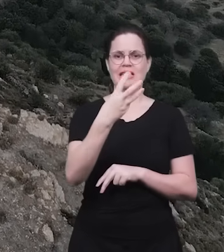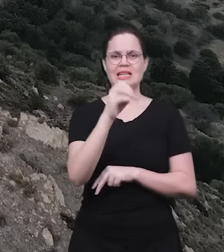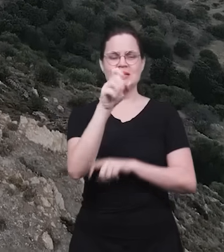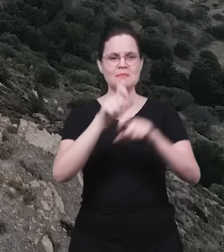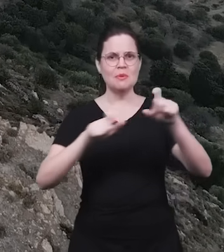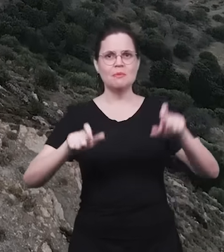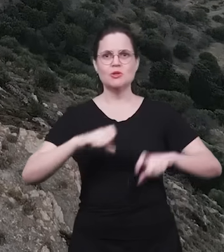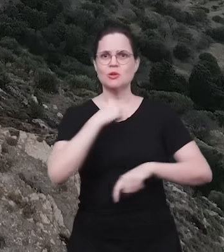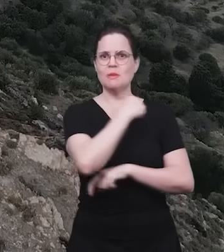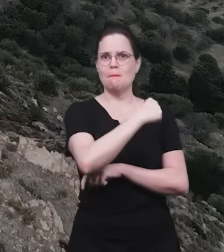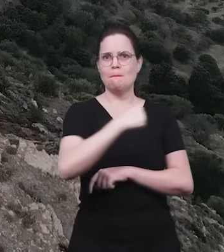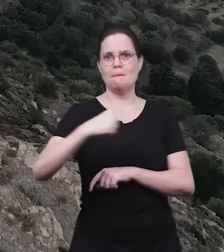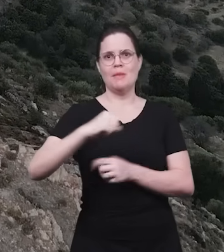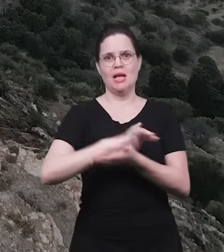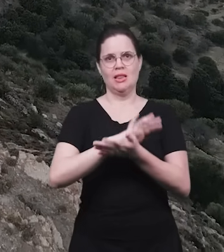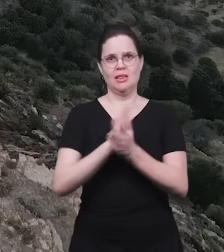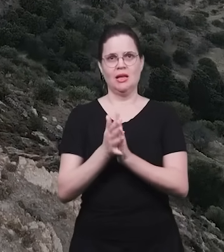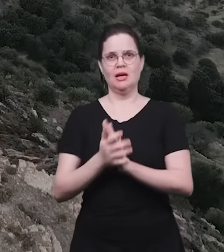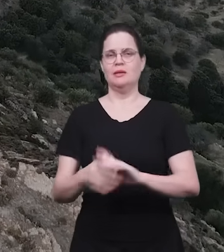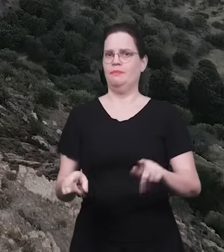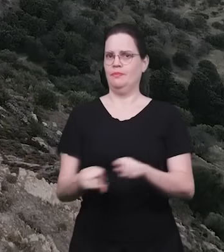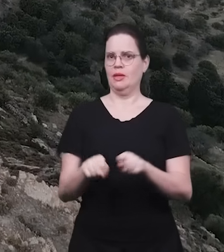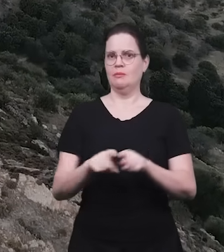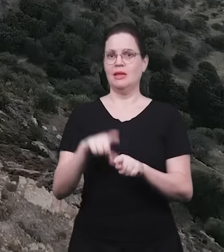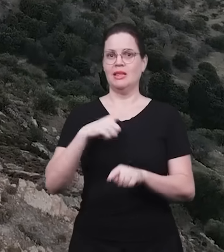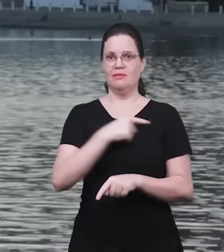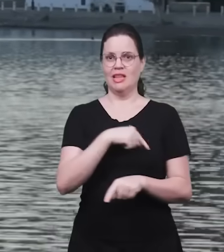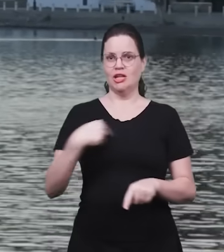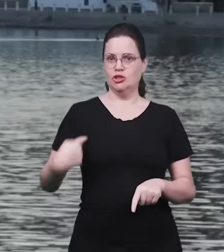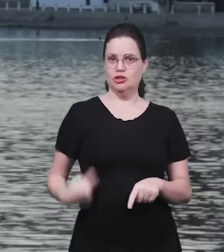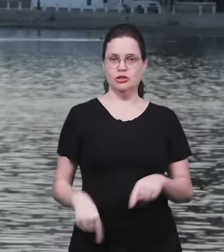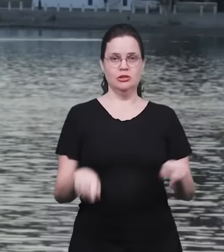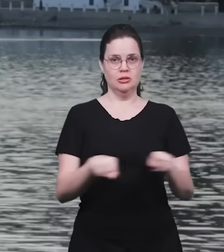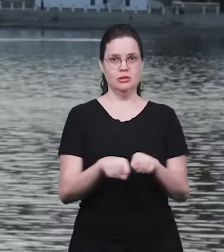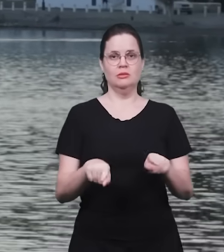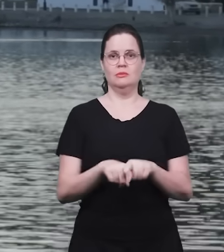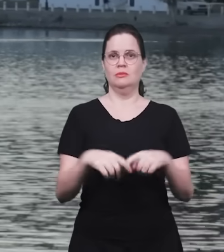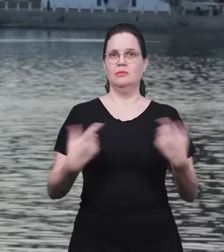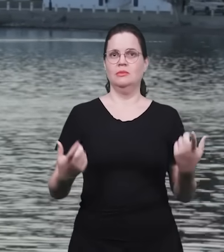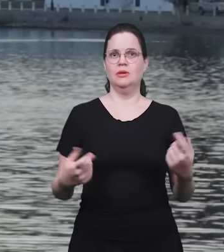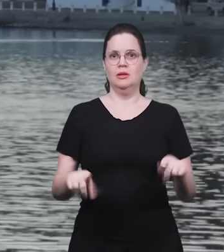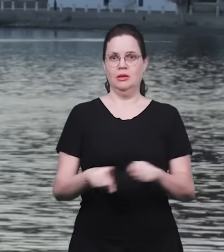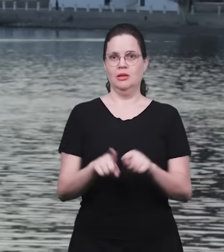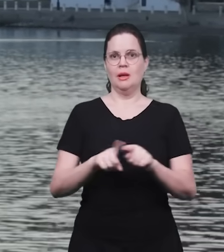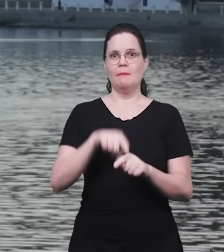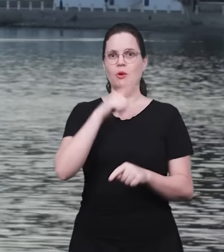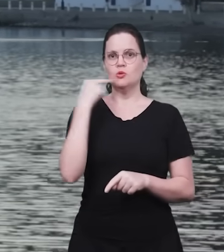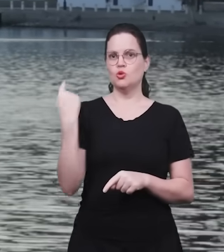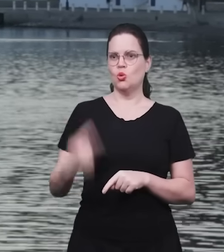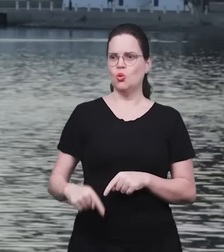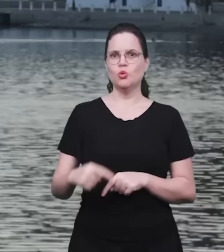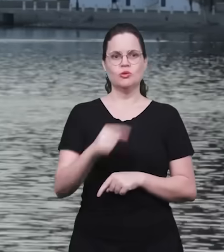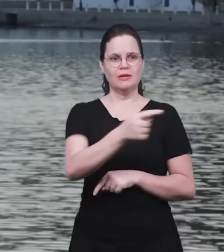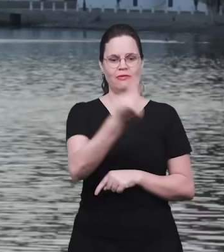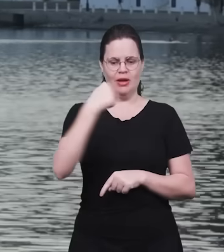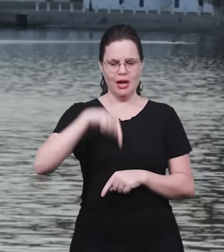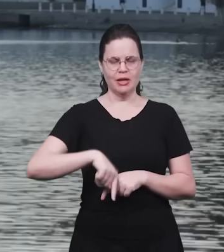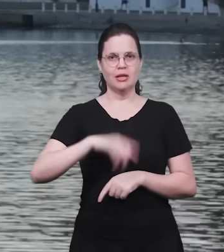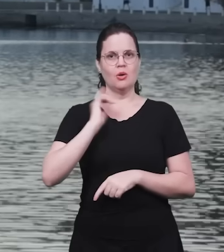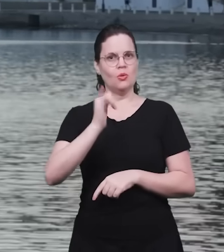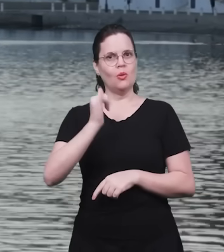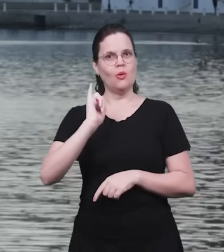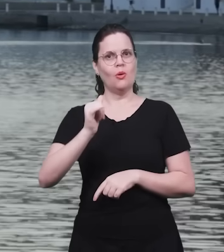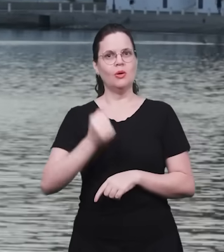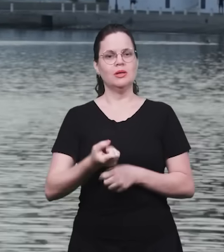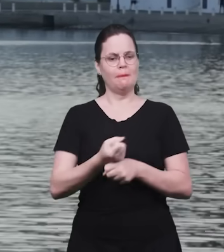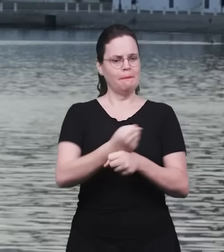mil mortos. O Atmani, que o pastor Gedeti citou aqui na China, né? Então, nós aqui, os russos que vêm aqui, contam das